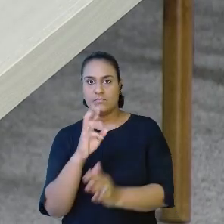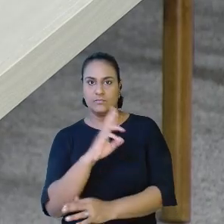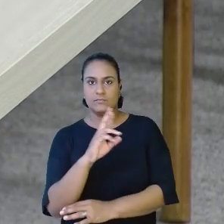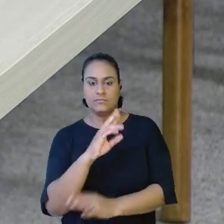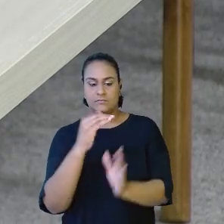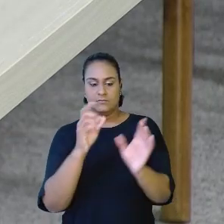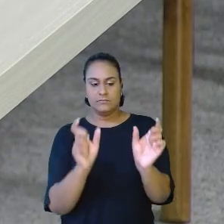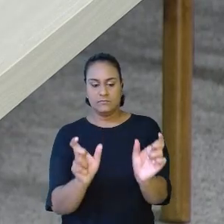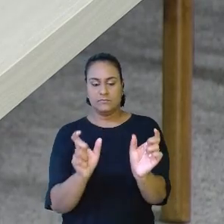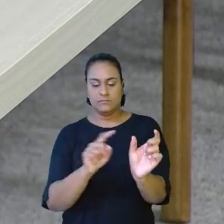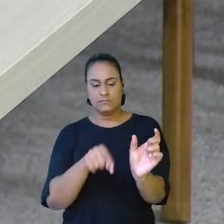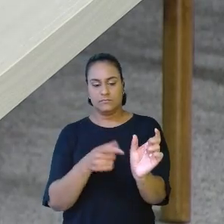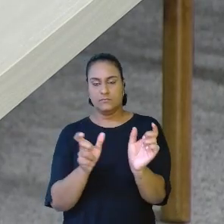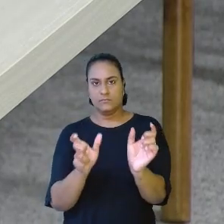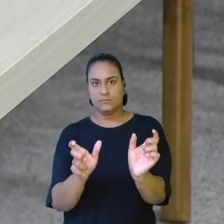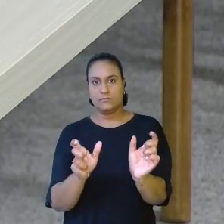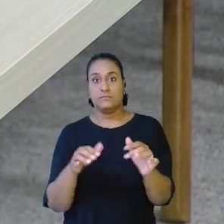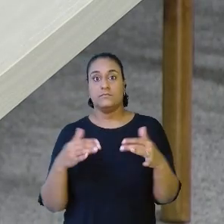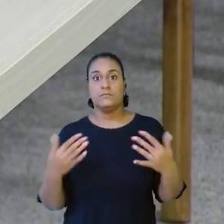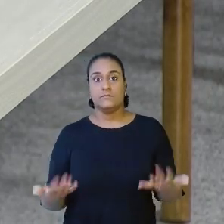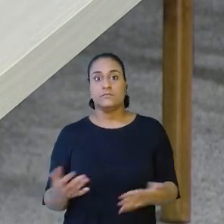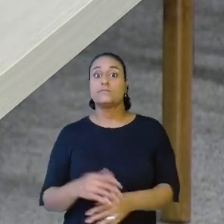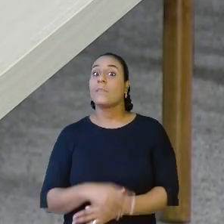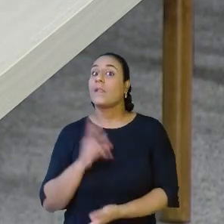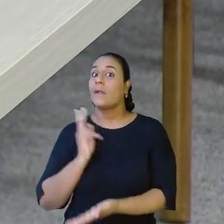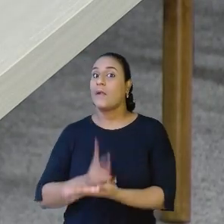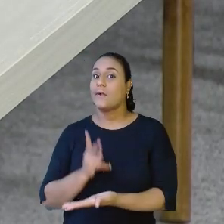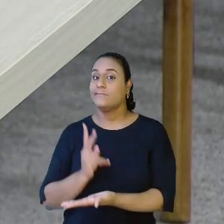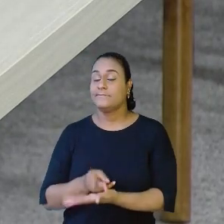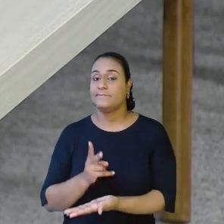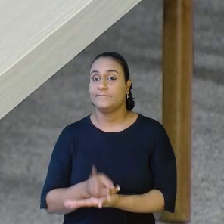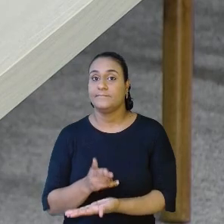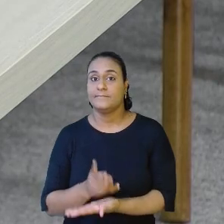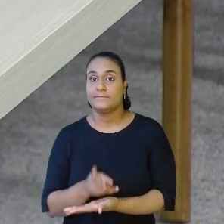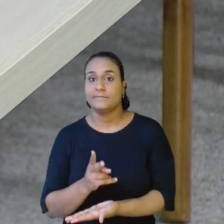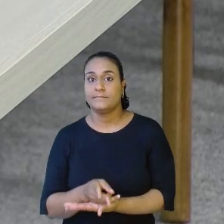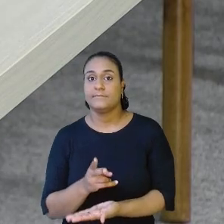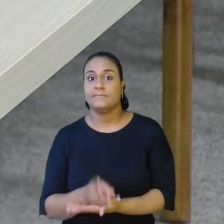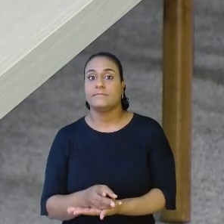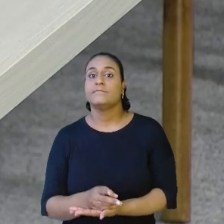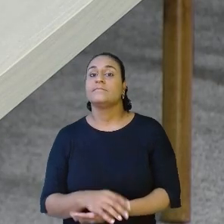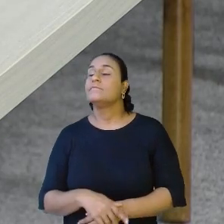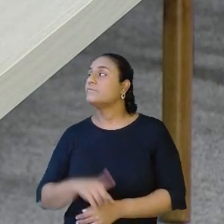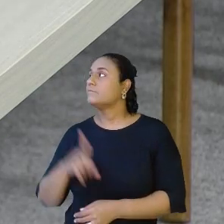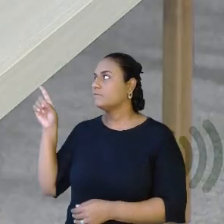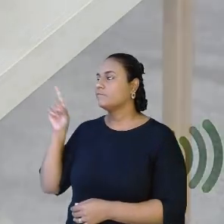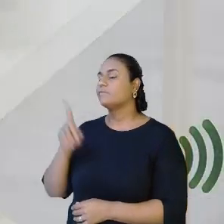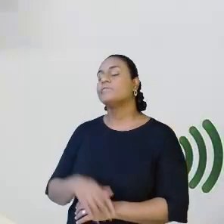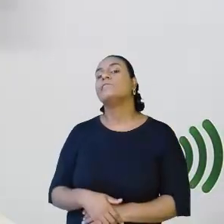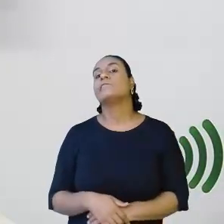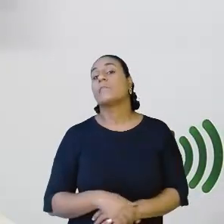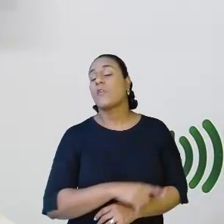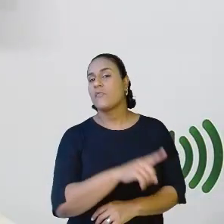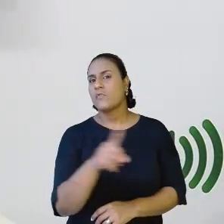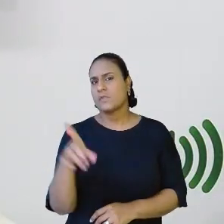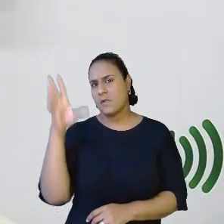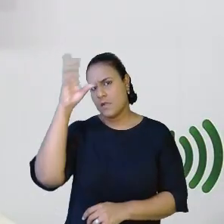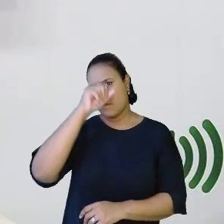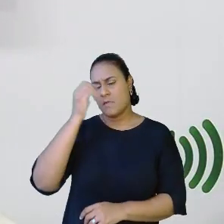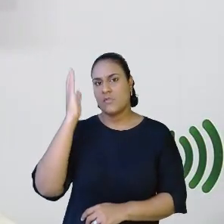real, correto? Então, vamos seguindo agora para a nossa tela. Vocês já aprenderam